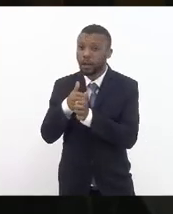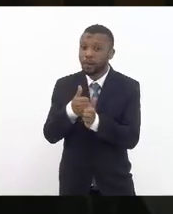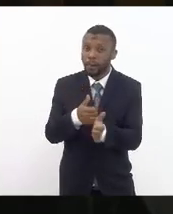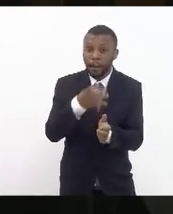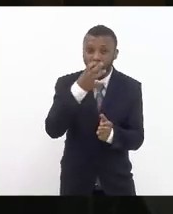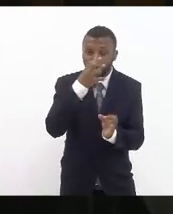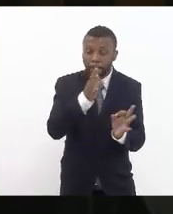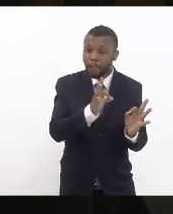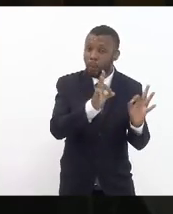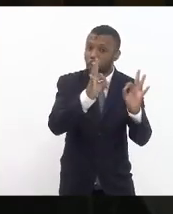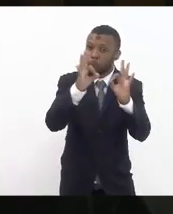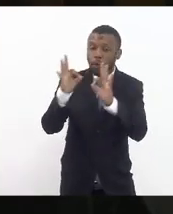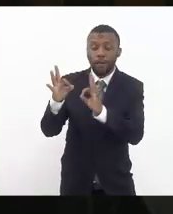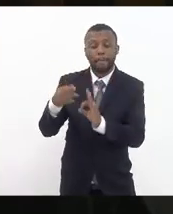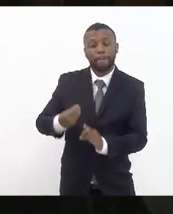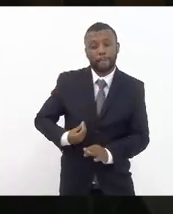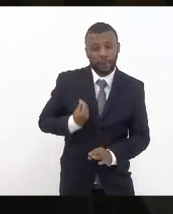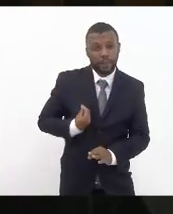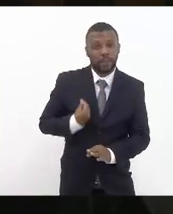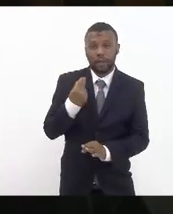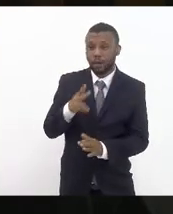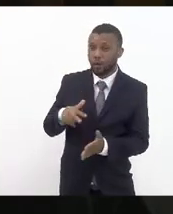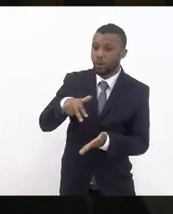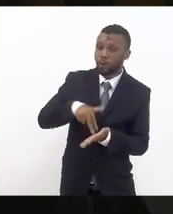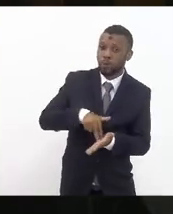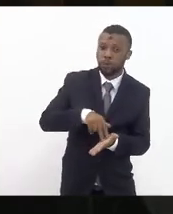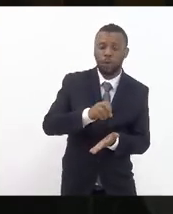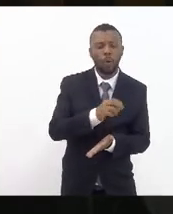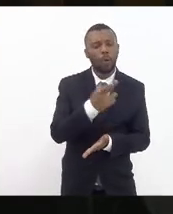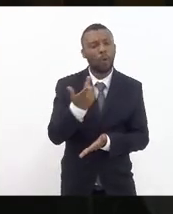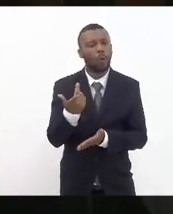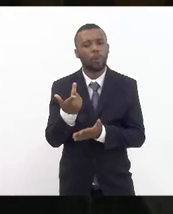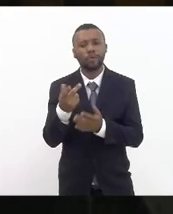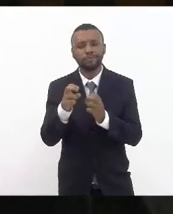forma presencial ou remota,